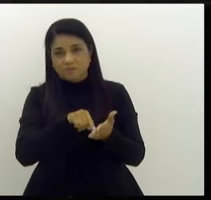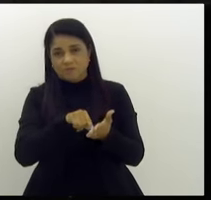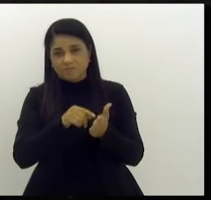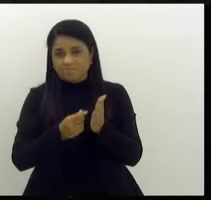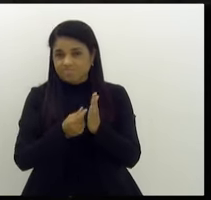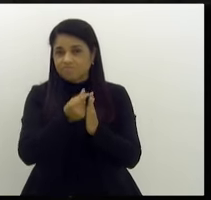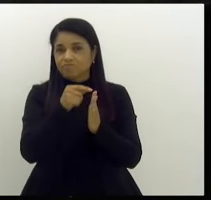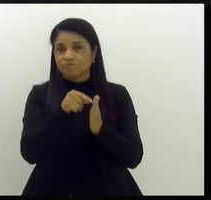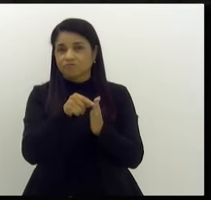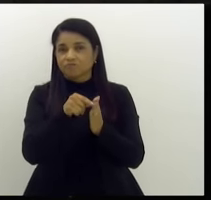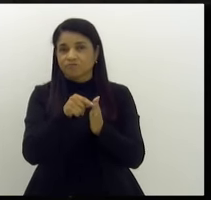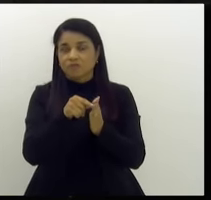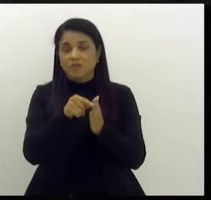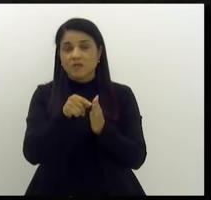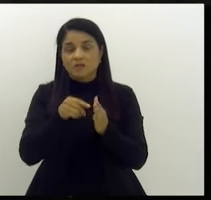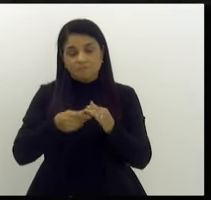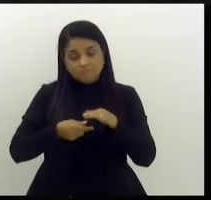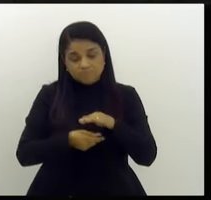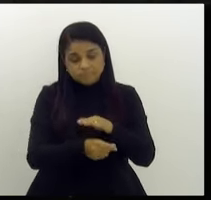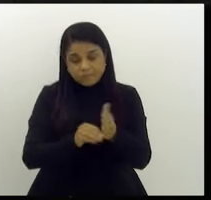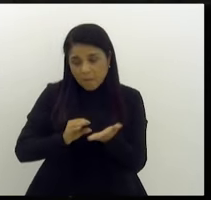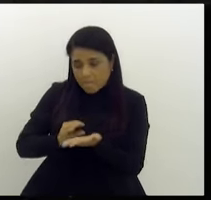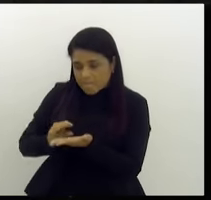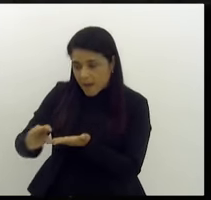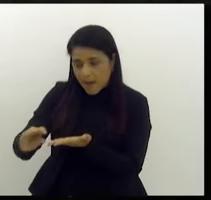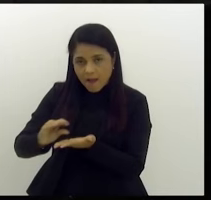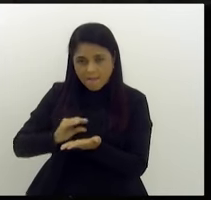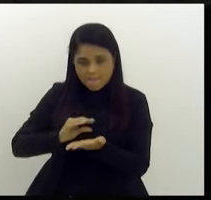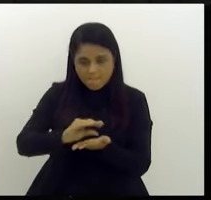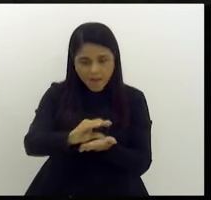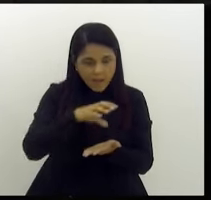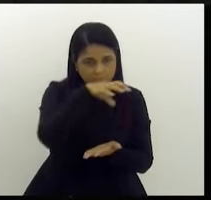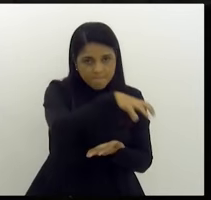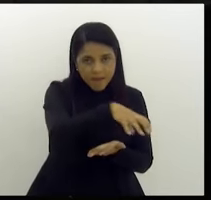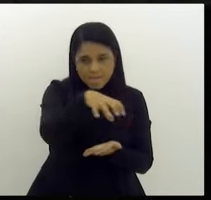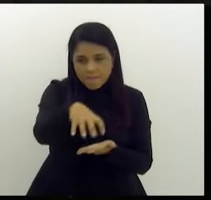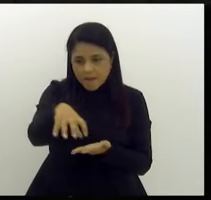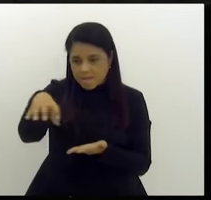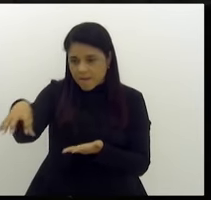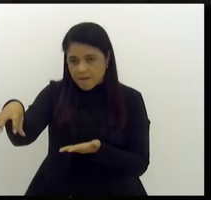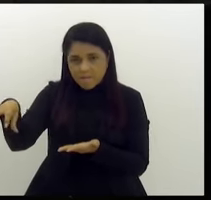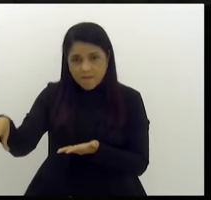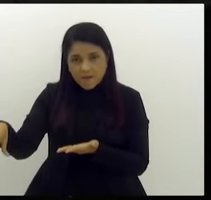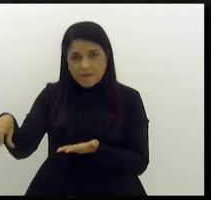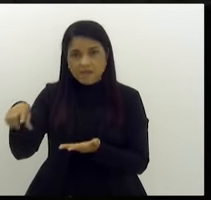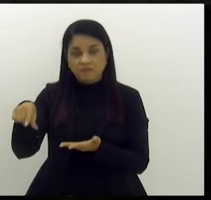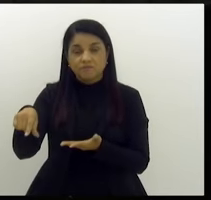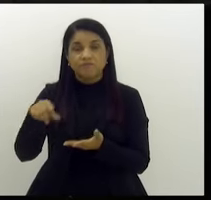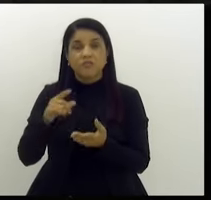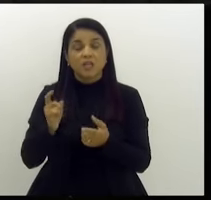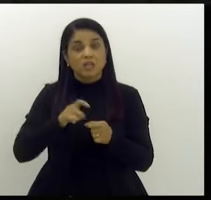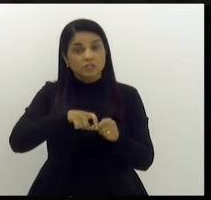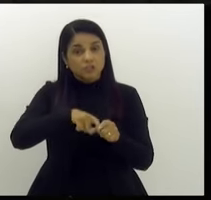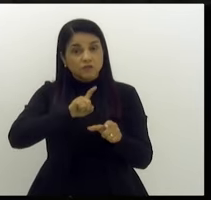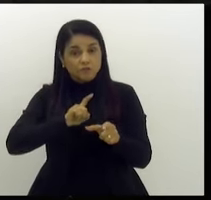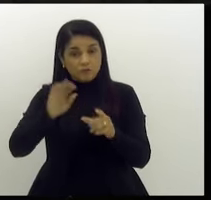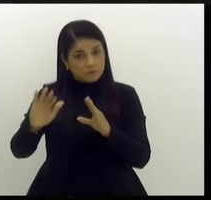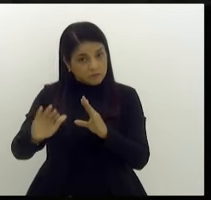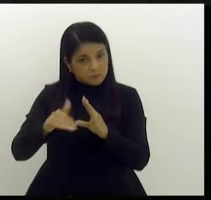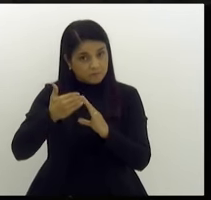coesione a fonte de arrecadação para esse fundo Então a gente tem mensagens que fala da desvinculação